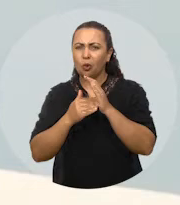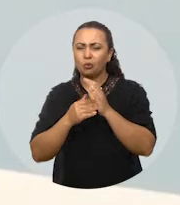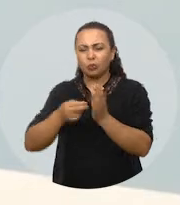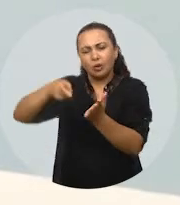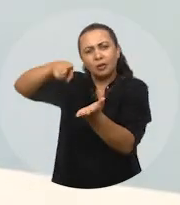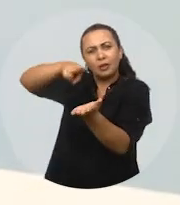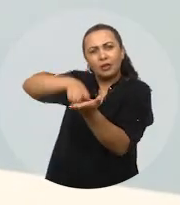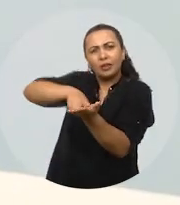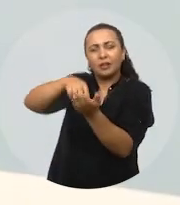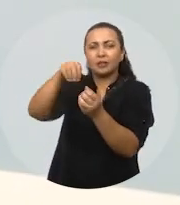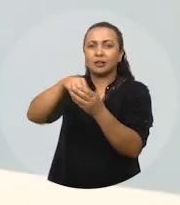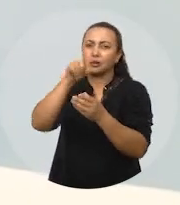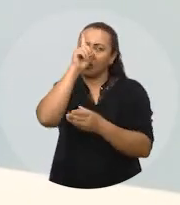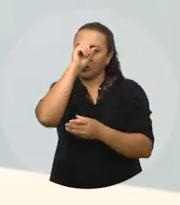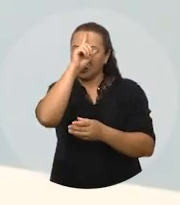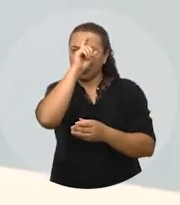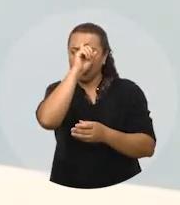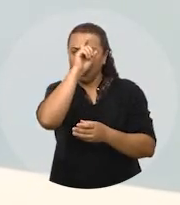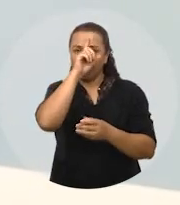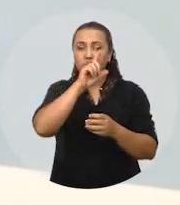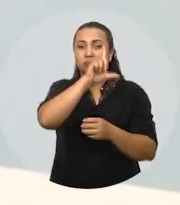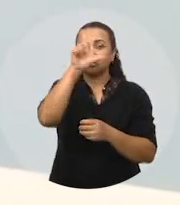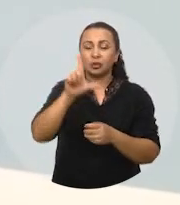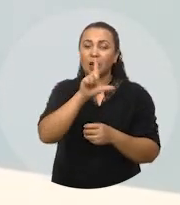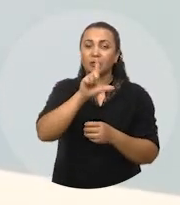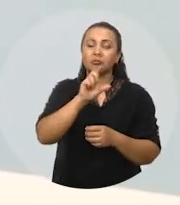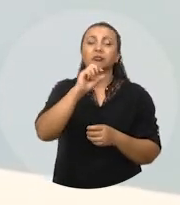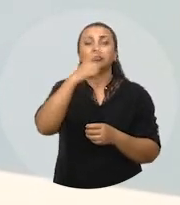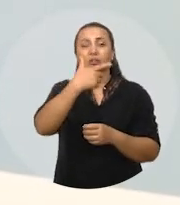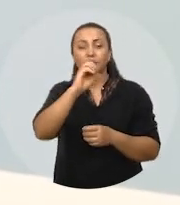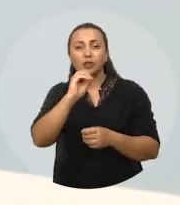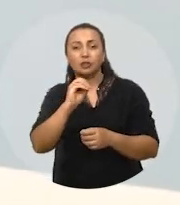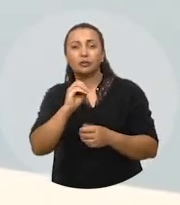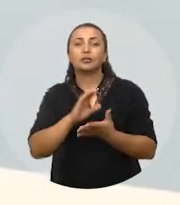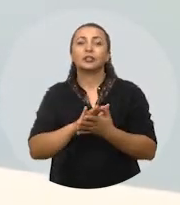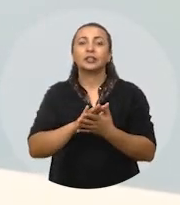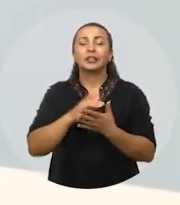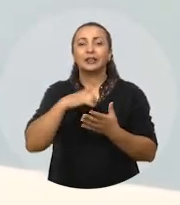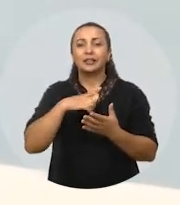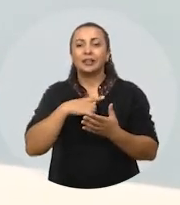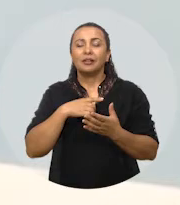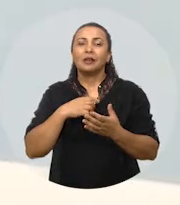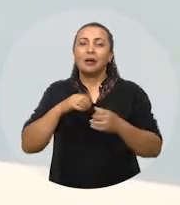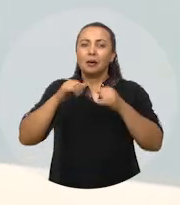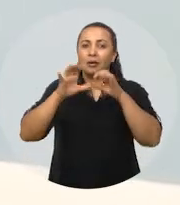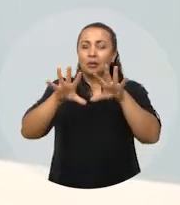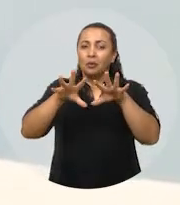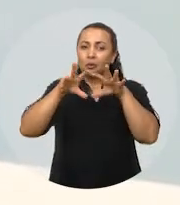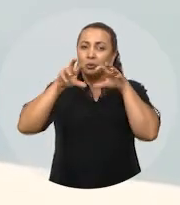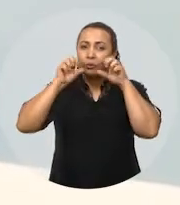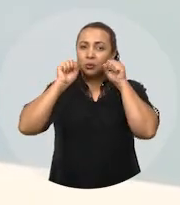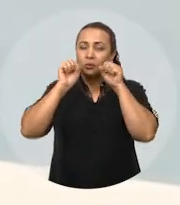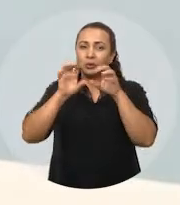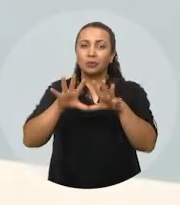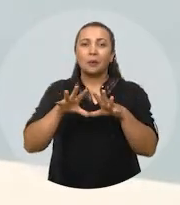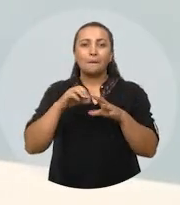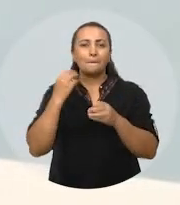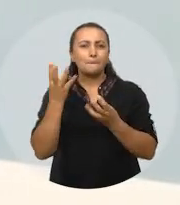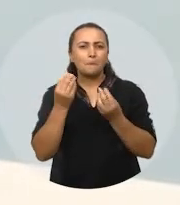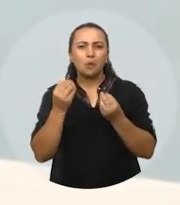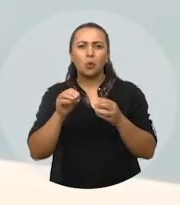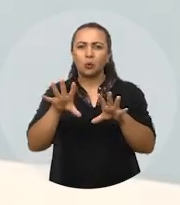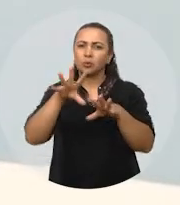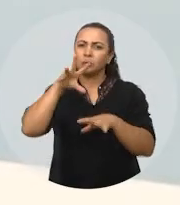da Vinci e que estavam necessitando de altas frações inspiradas de oxigênio, ou seja, alta quantidade de